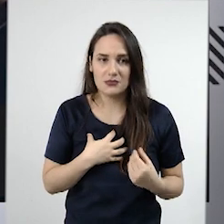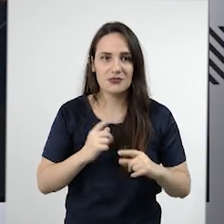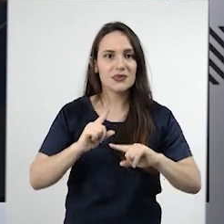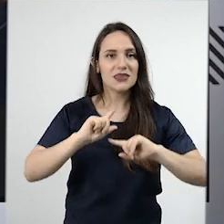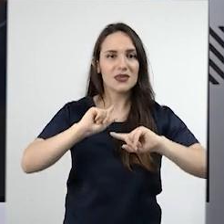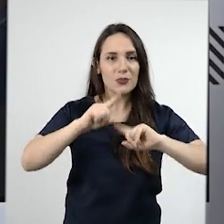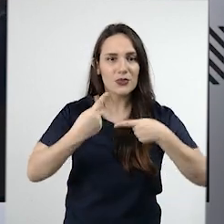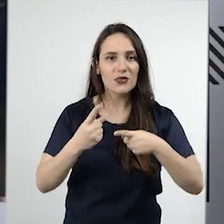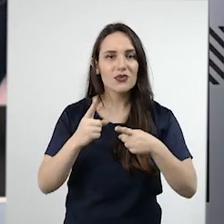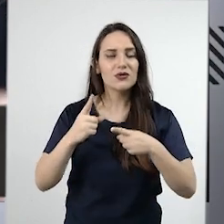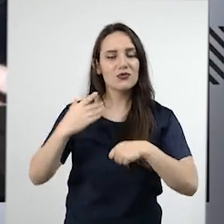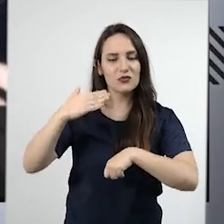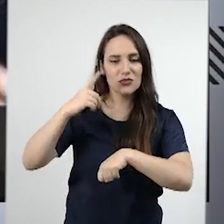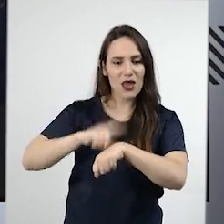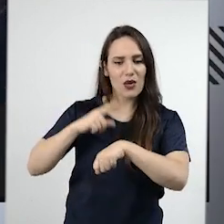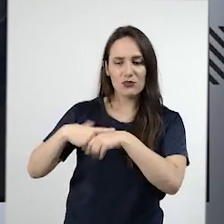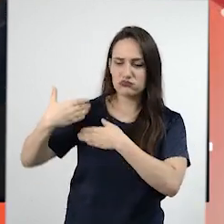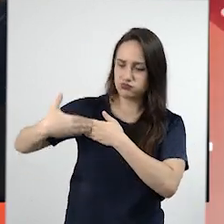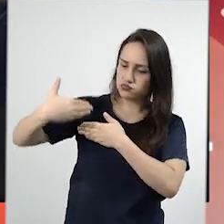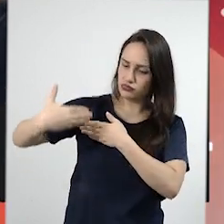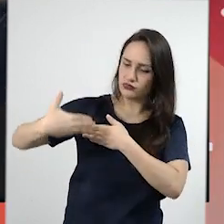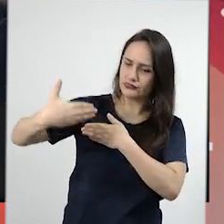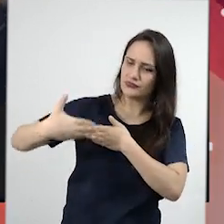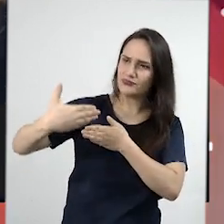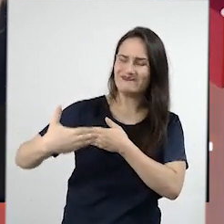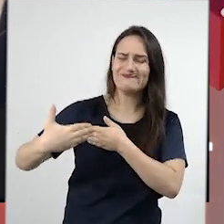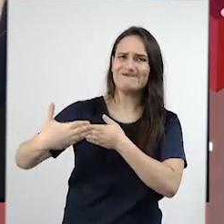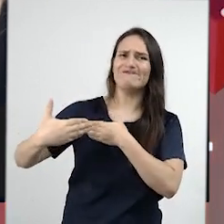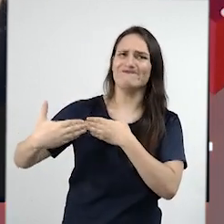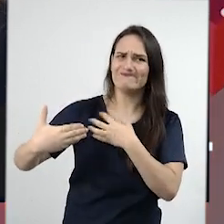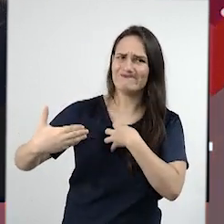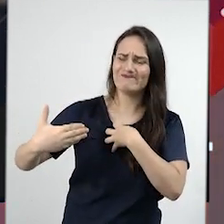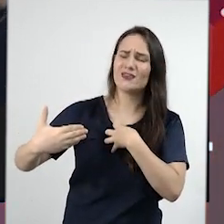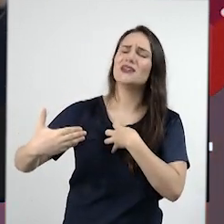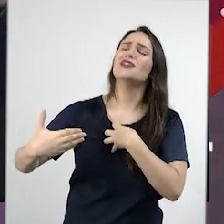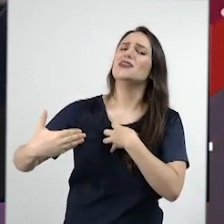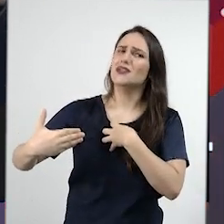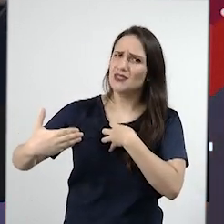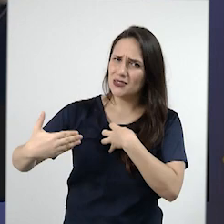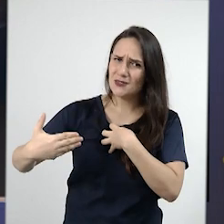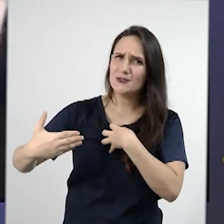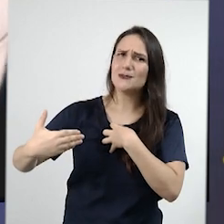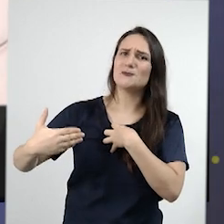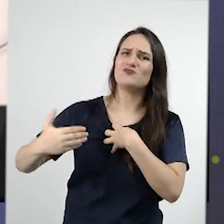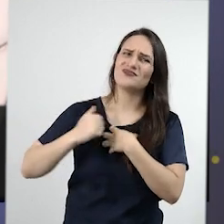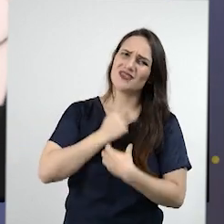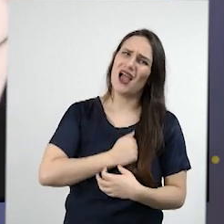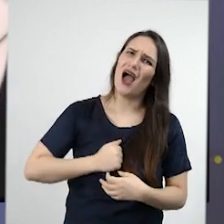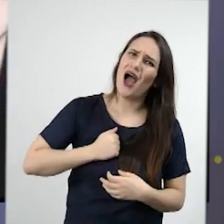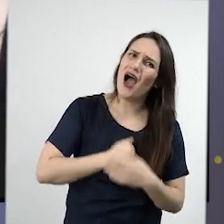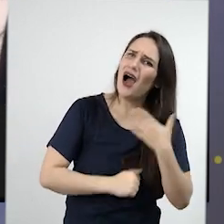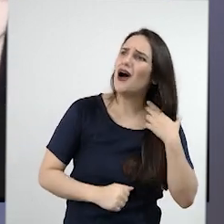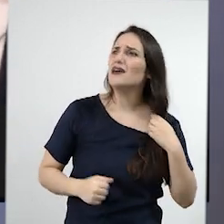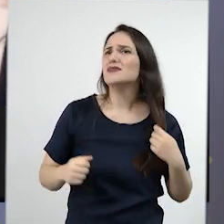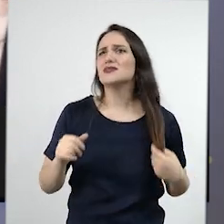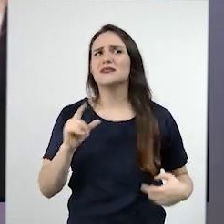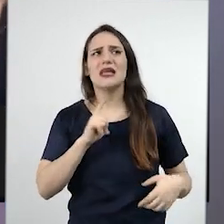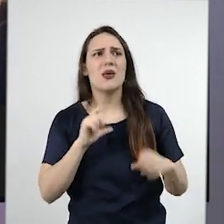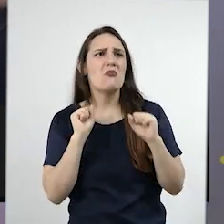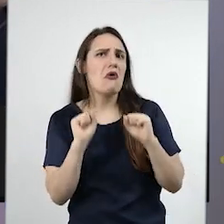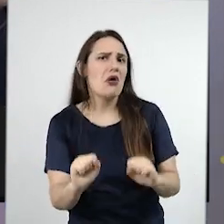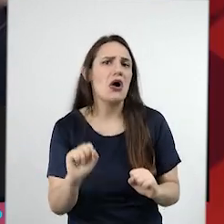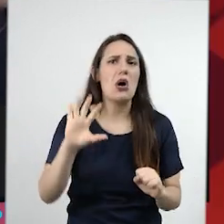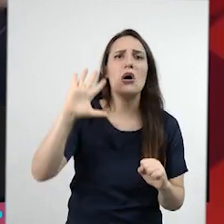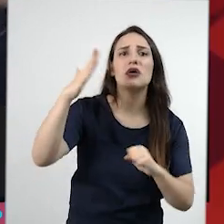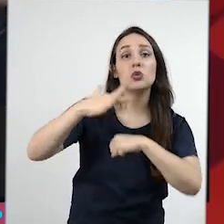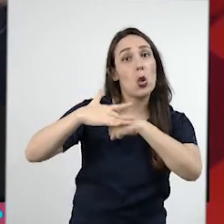segundo momento impacta diretamente, né? Até pessoas que já tinham algum tipo de patologia ou as que